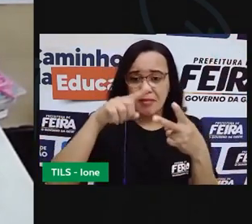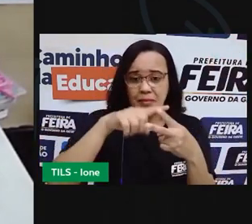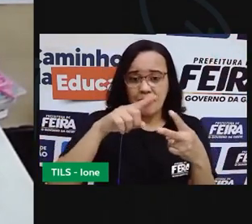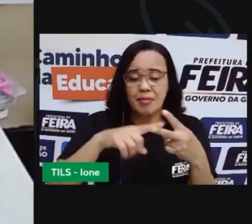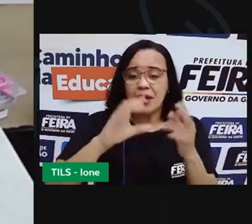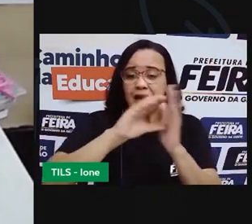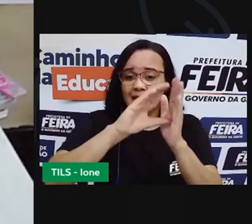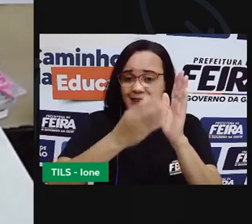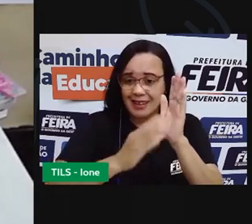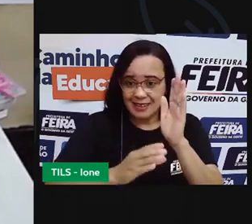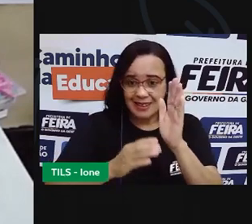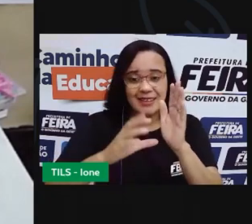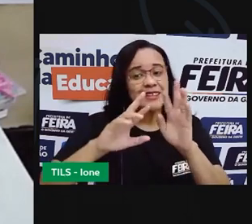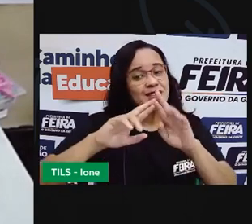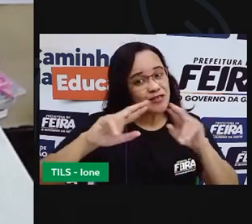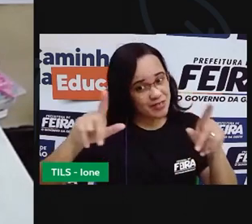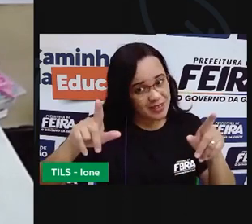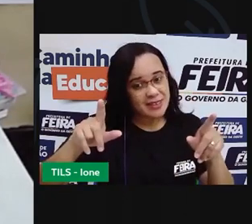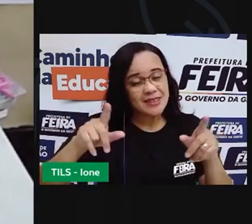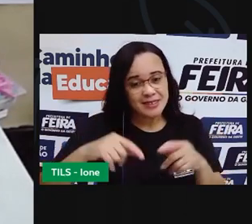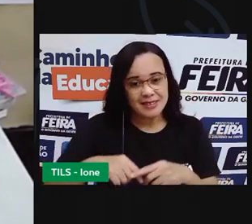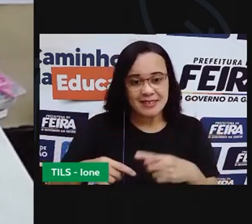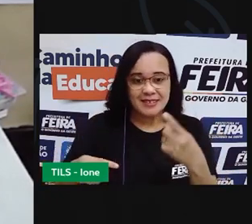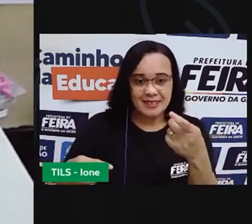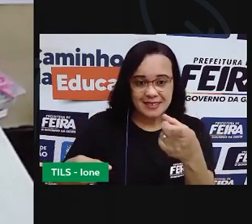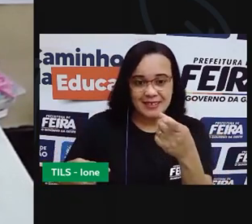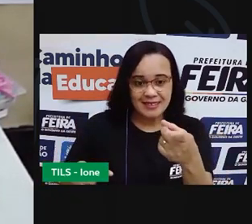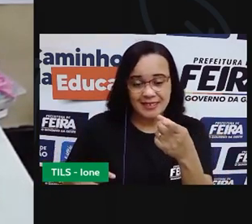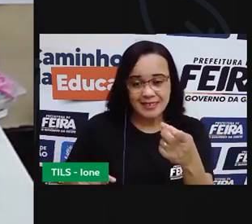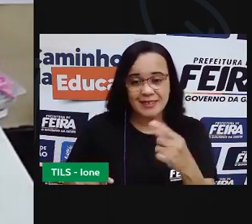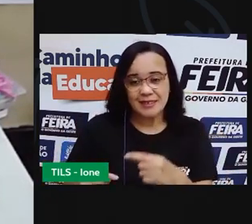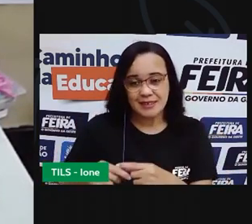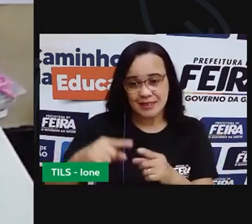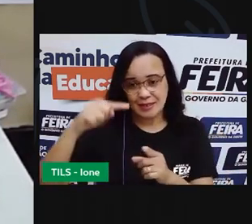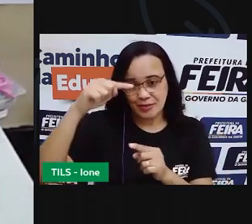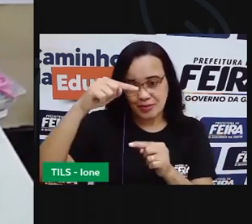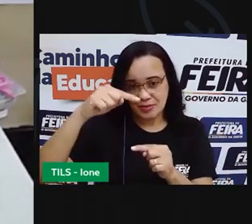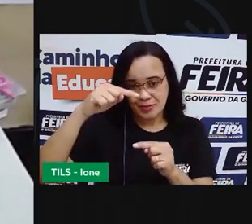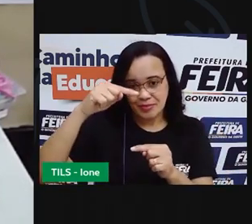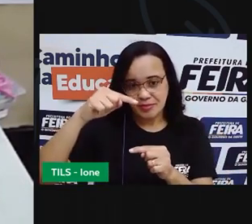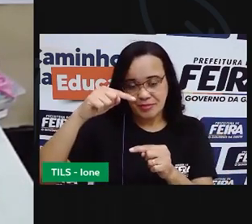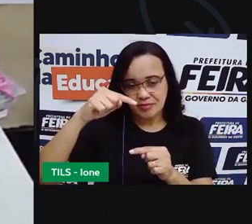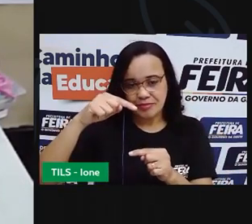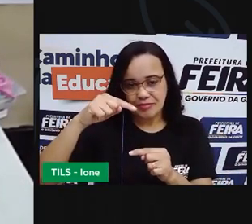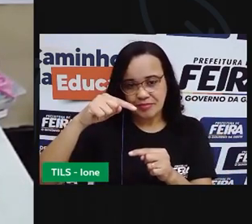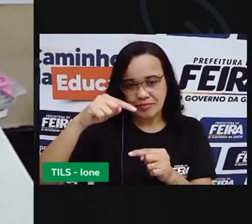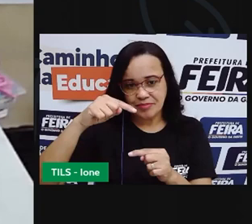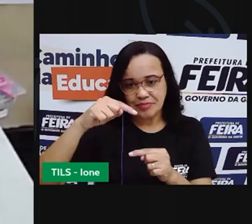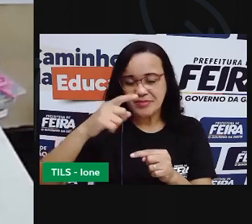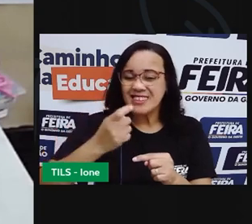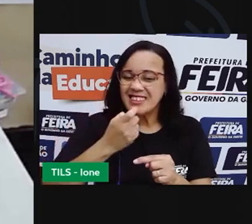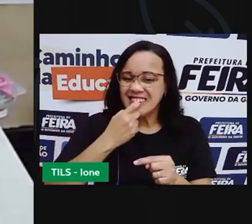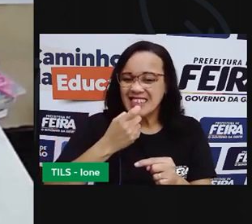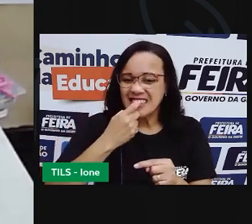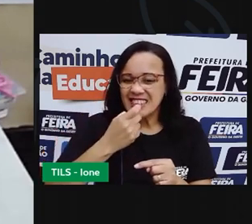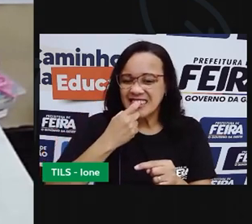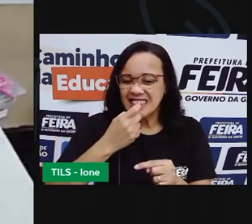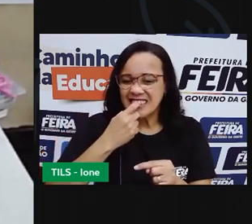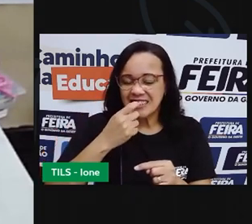uma característica. Esse aqui, ele está embalado numa embalagem de